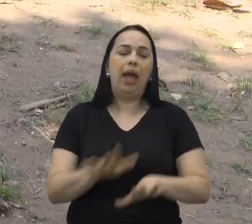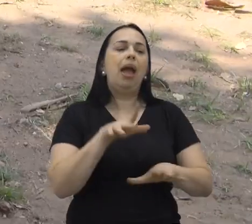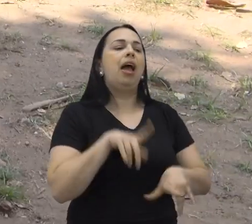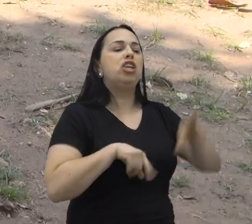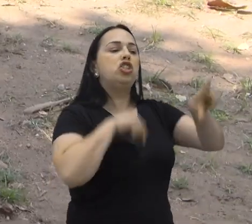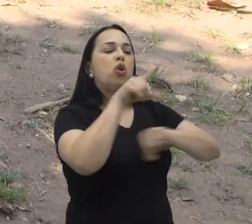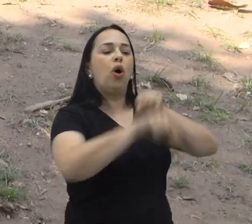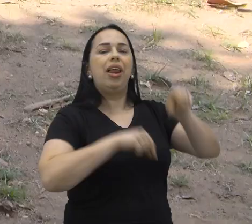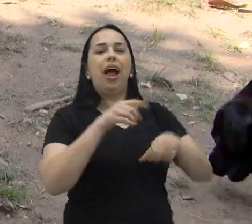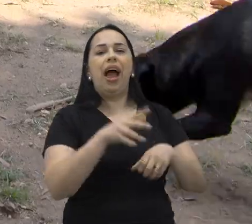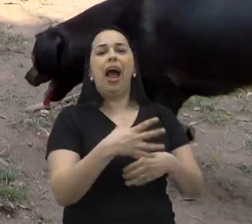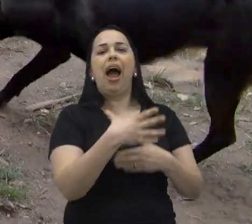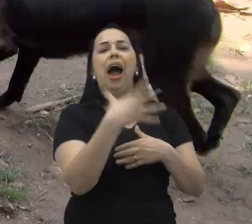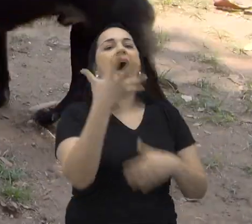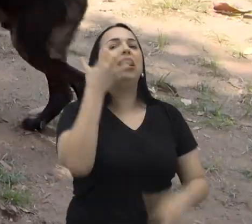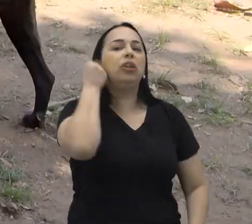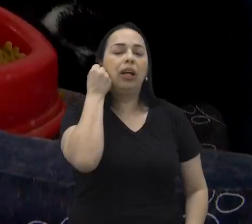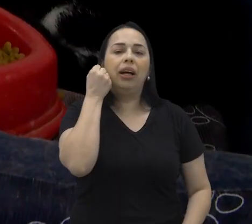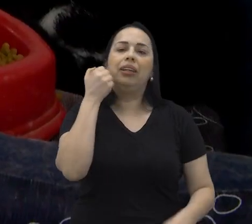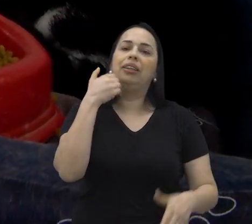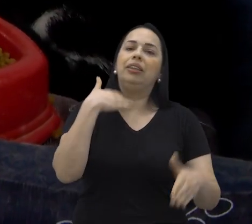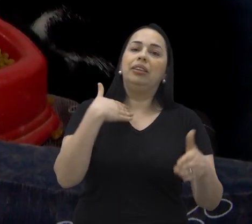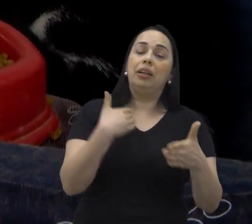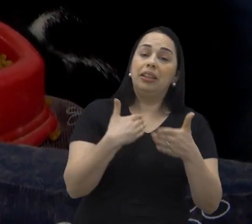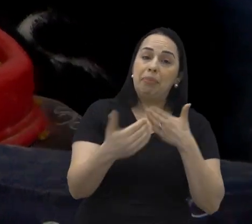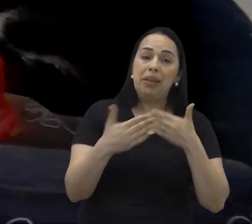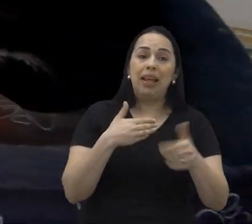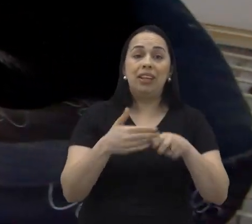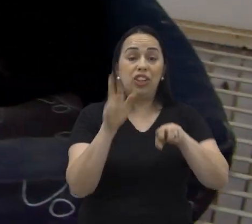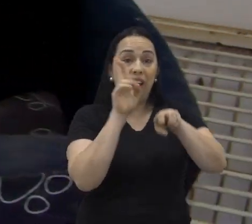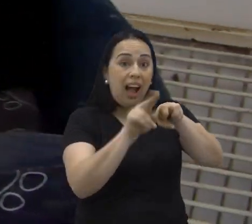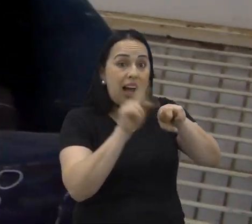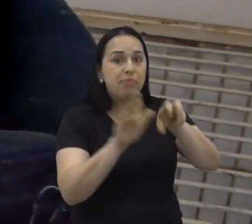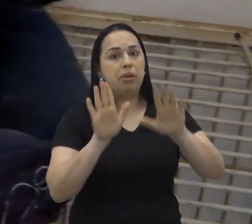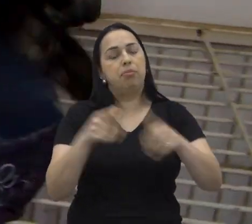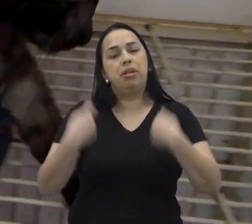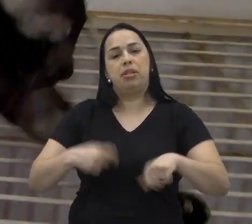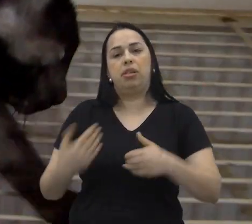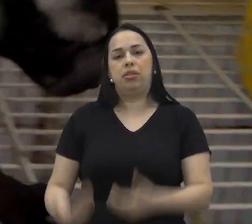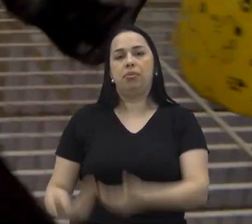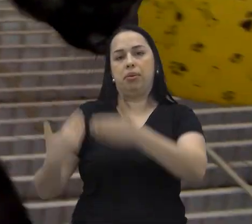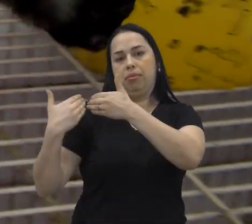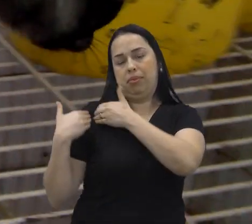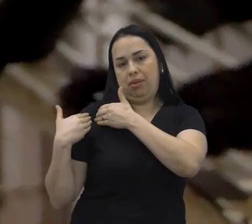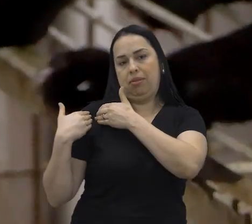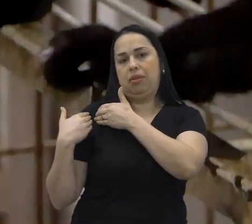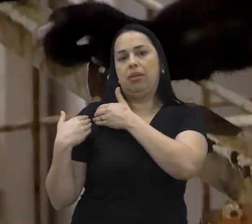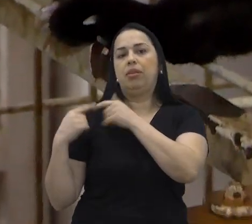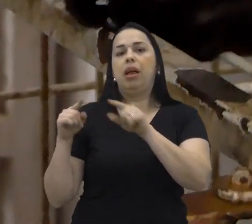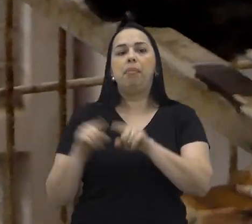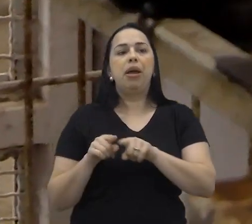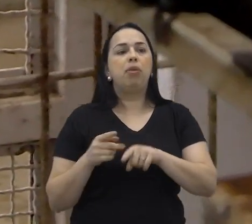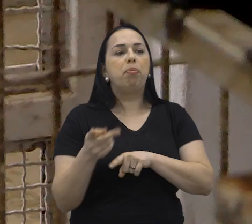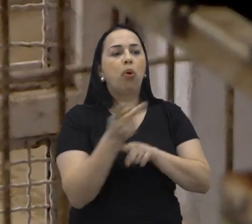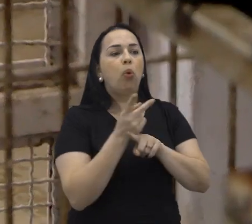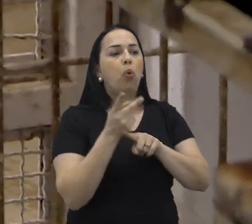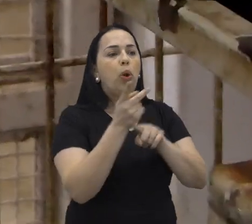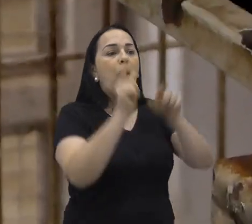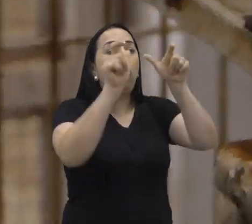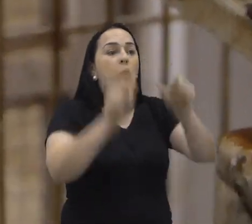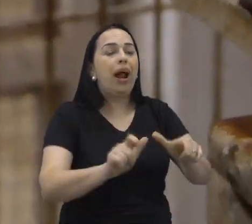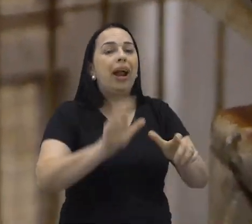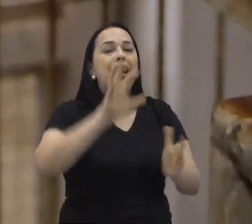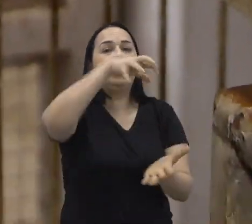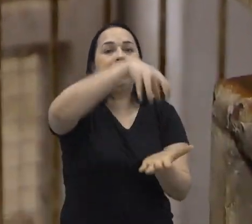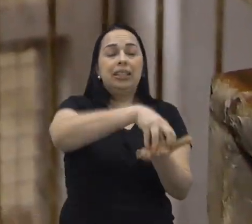pets. Mas, para adotar cães e gatos, independente da raça, é preciso ter responsabilidade, assim como procurar um